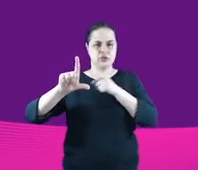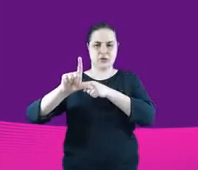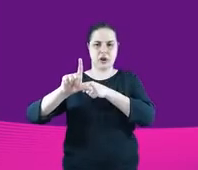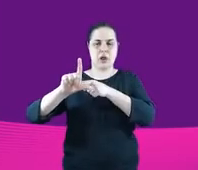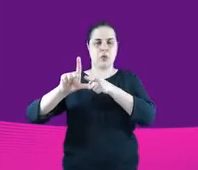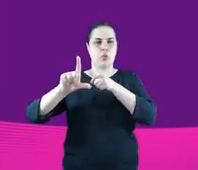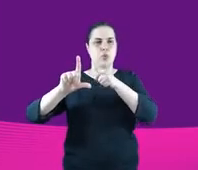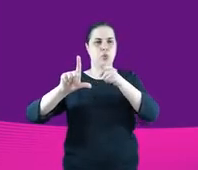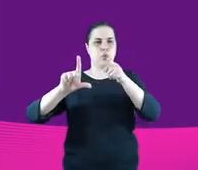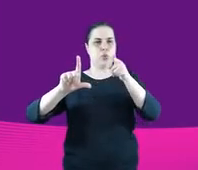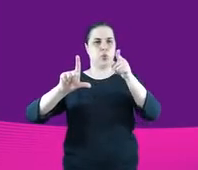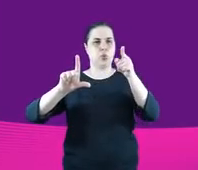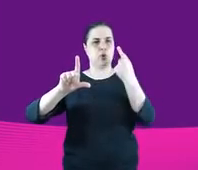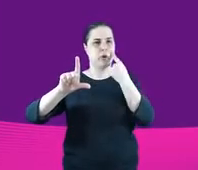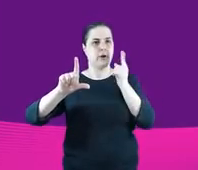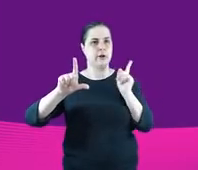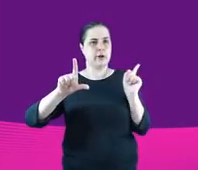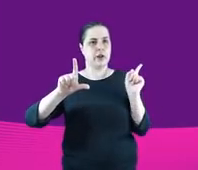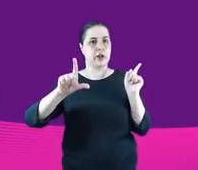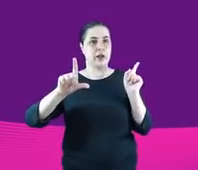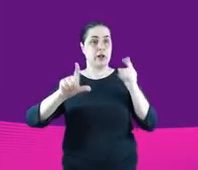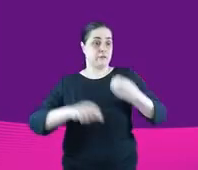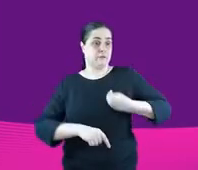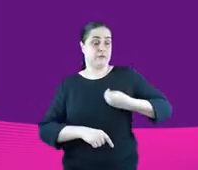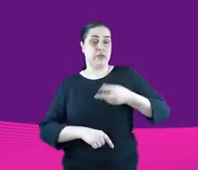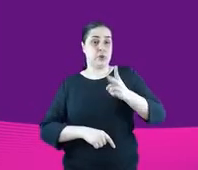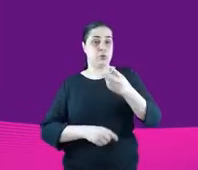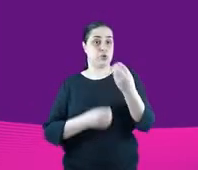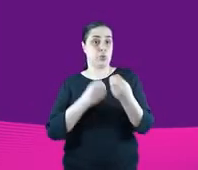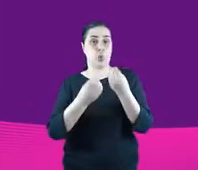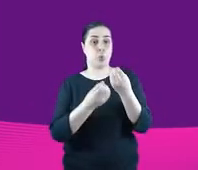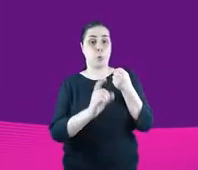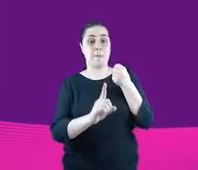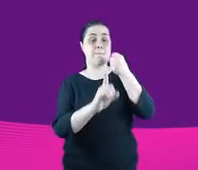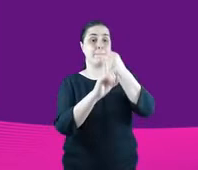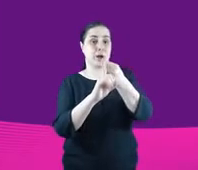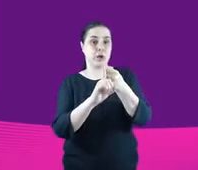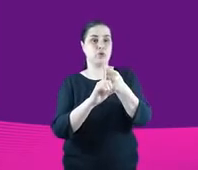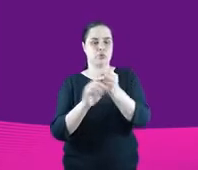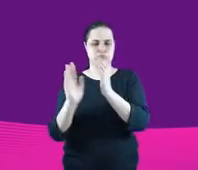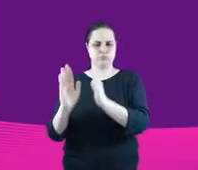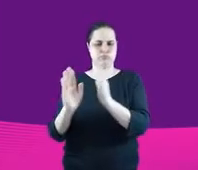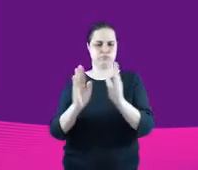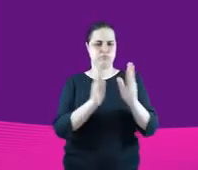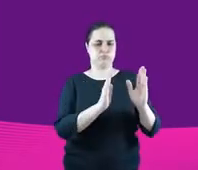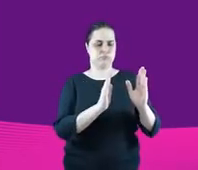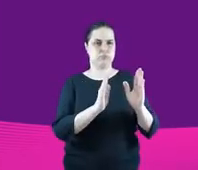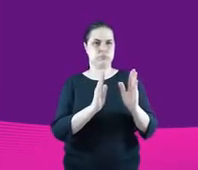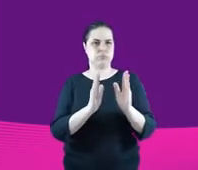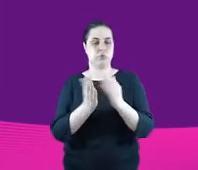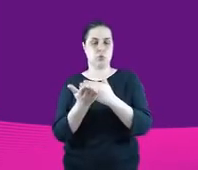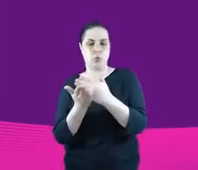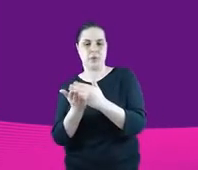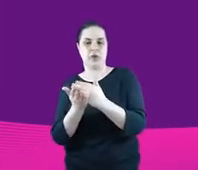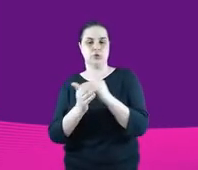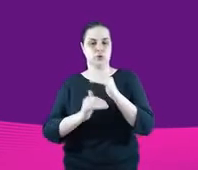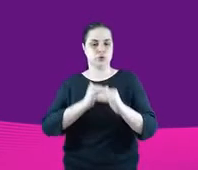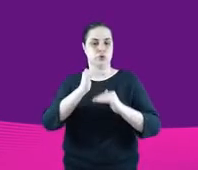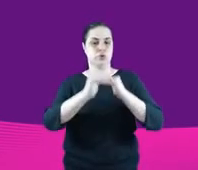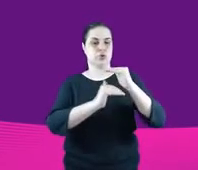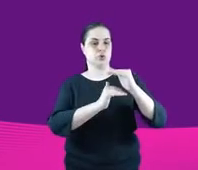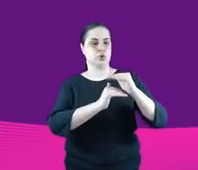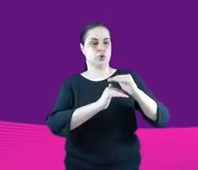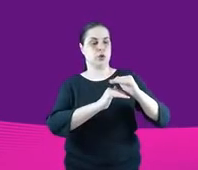consegue observar o impacto, né, do estadiamento e também da cobertura de saúde no prognóstico dessas